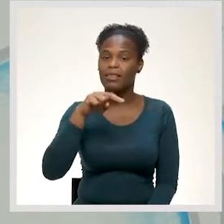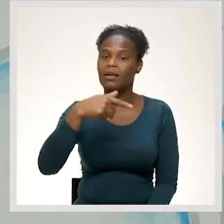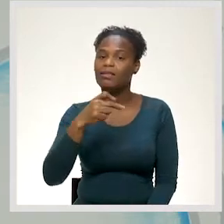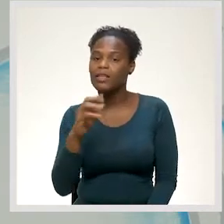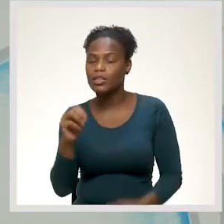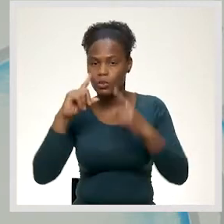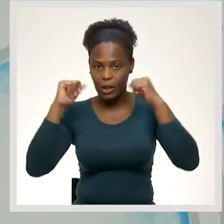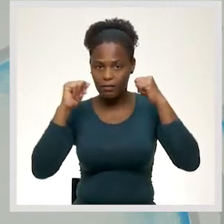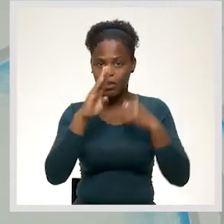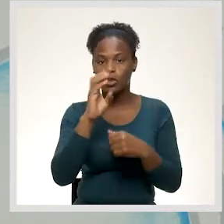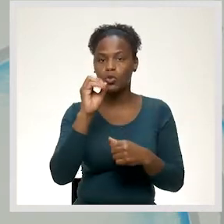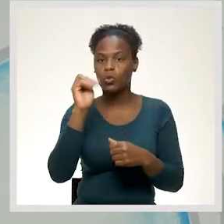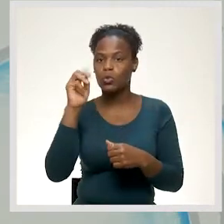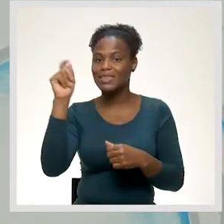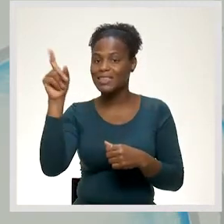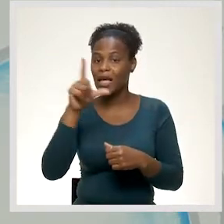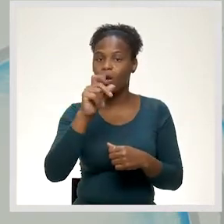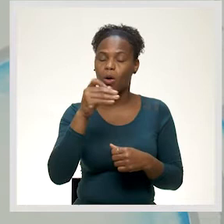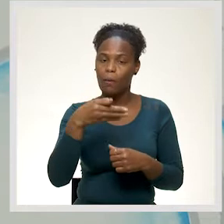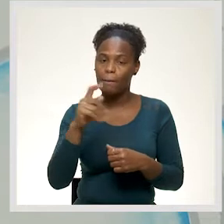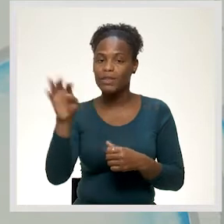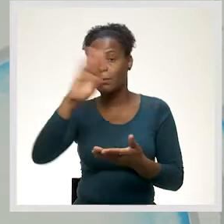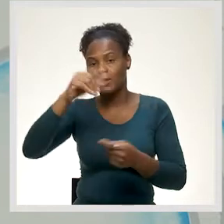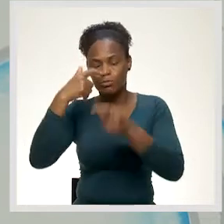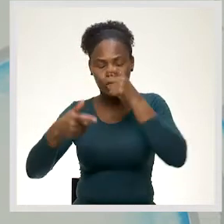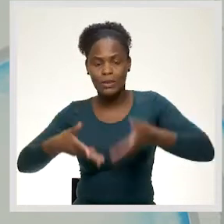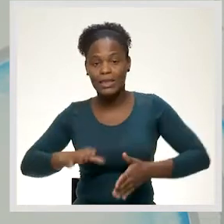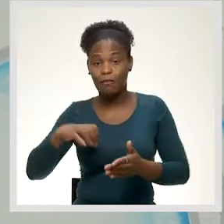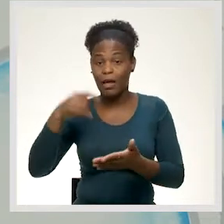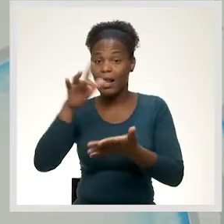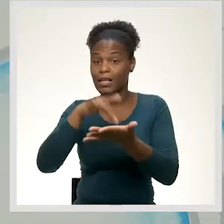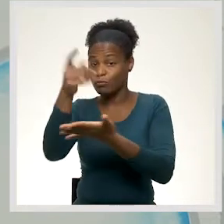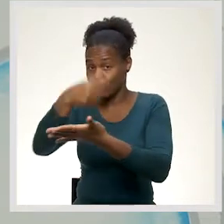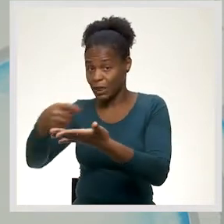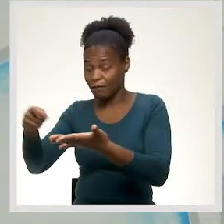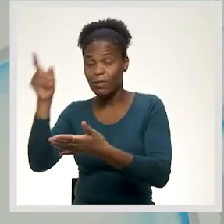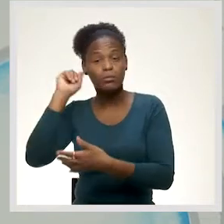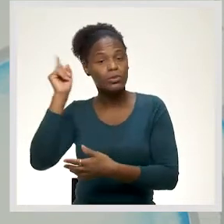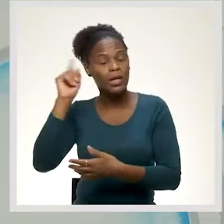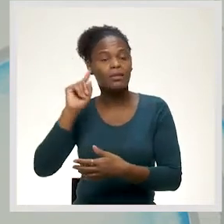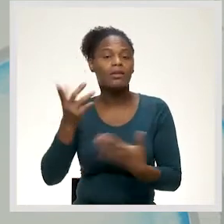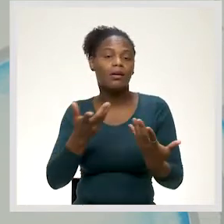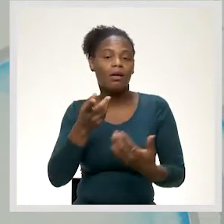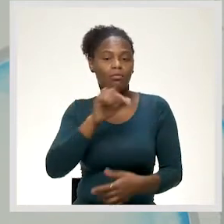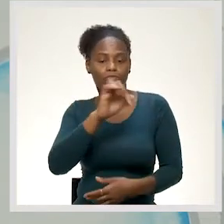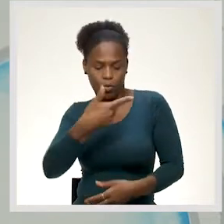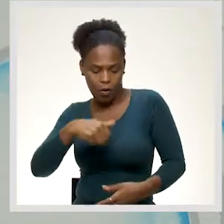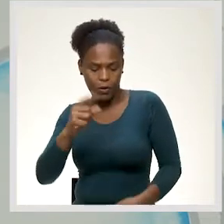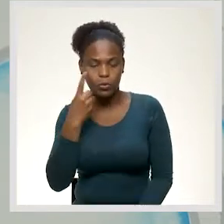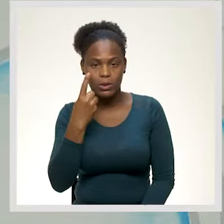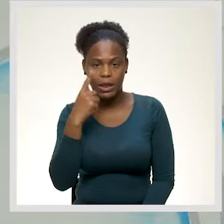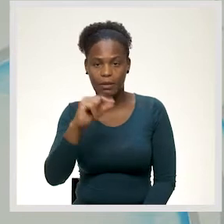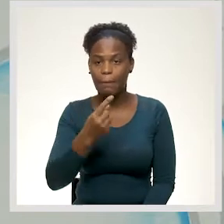entre também mais autores cabo-verdianos dessa época, é importante conhecermos